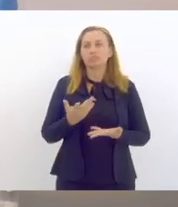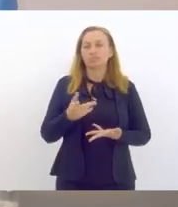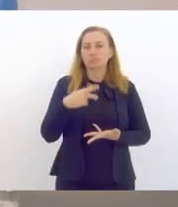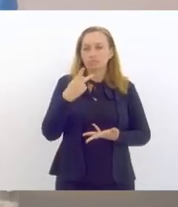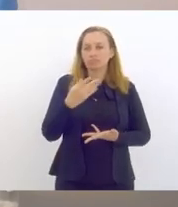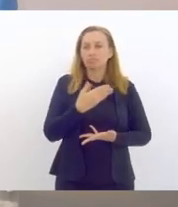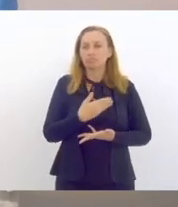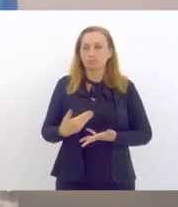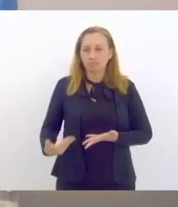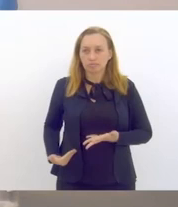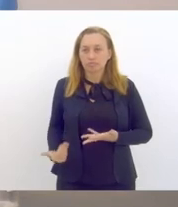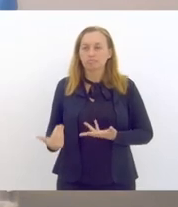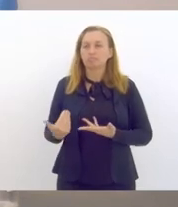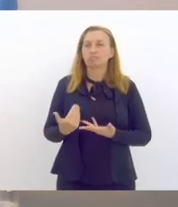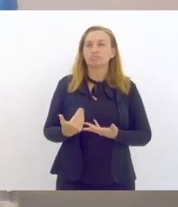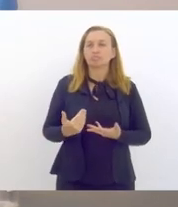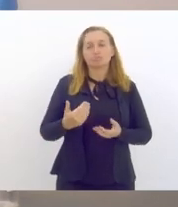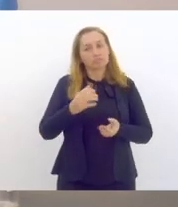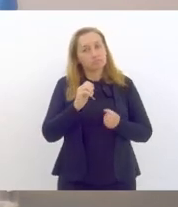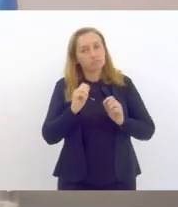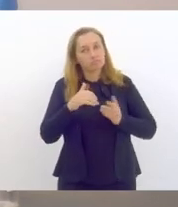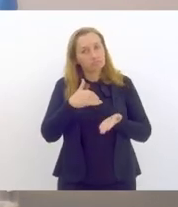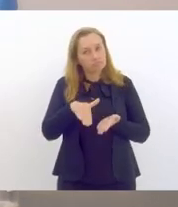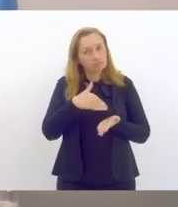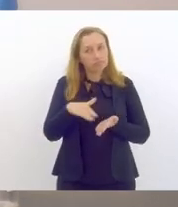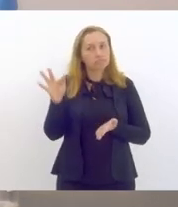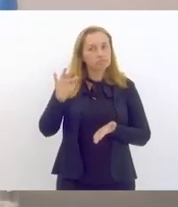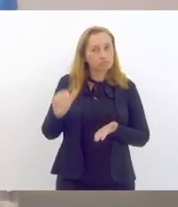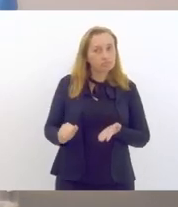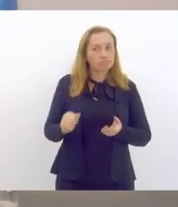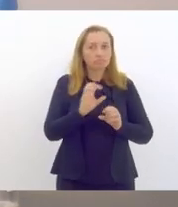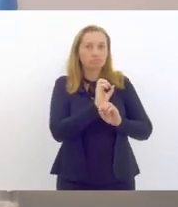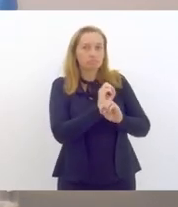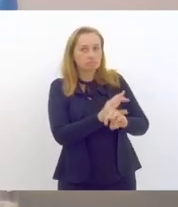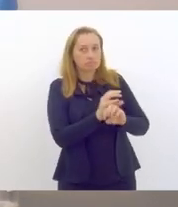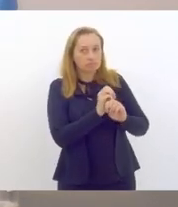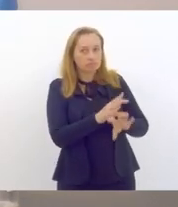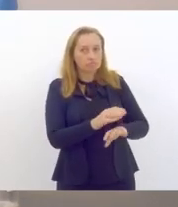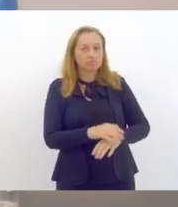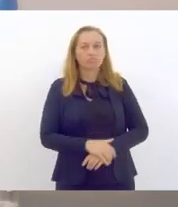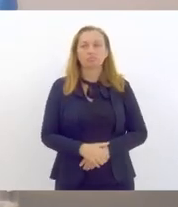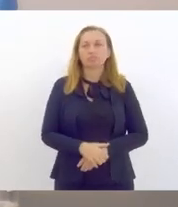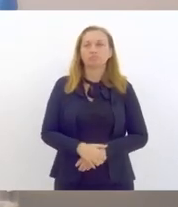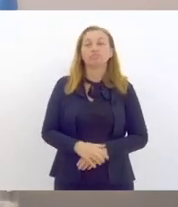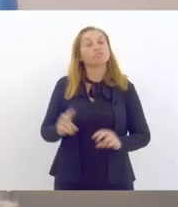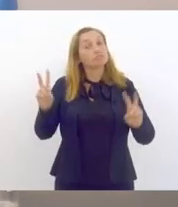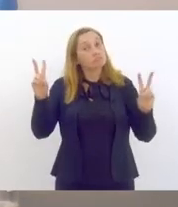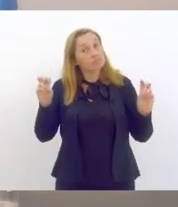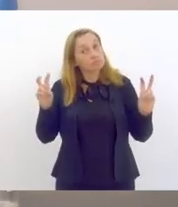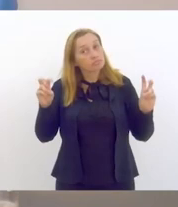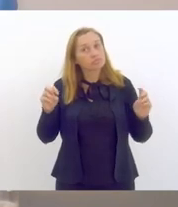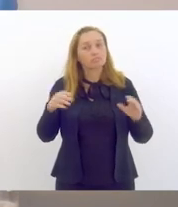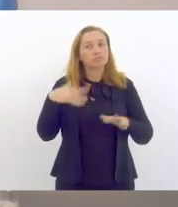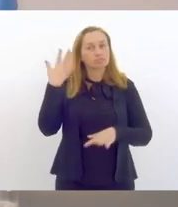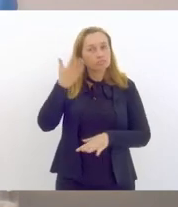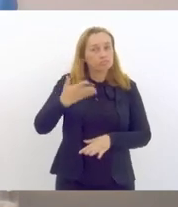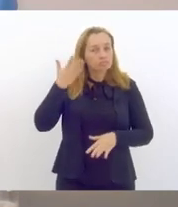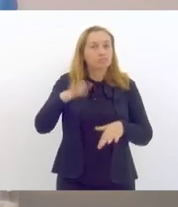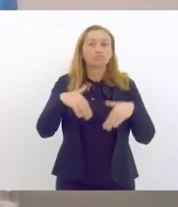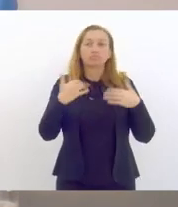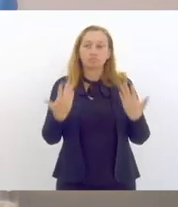com o governador e com os secretários de fazenda de educação da questão da mensagem então